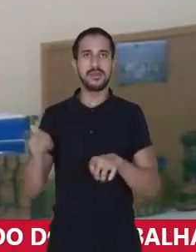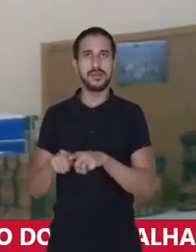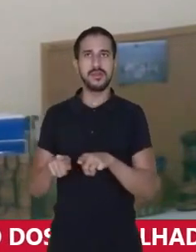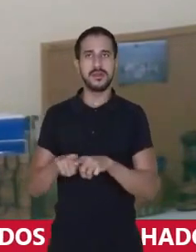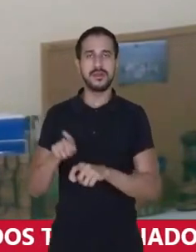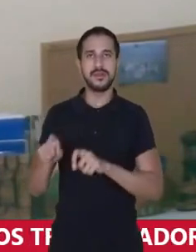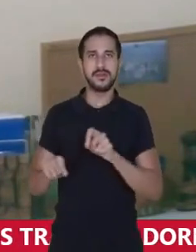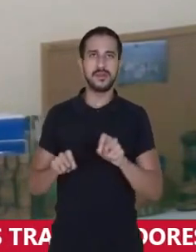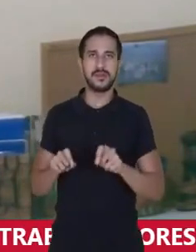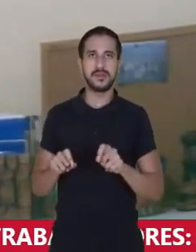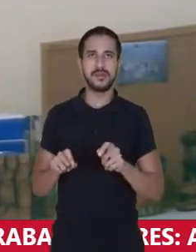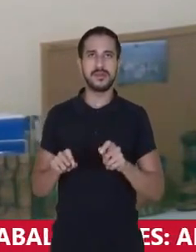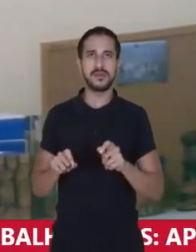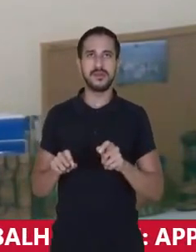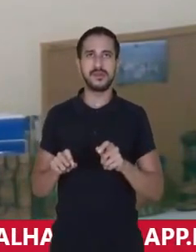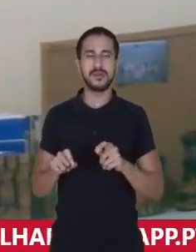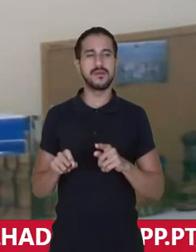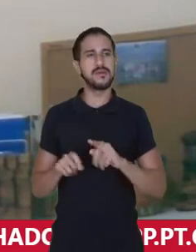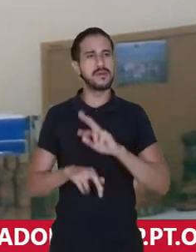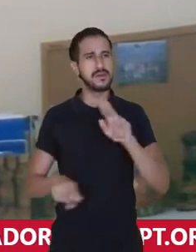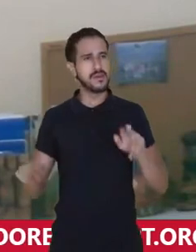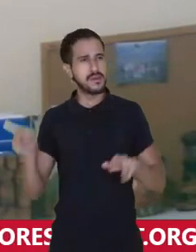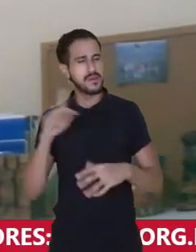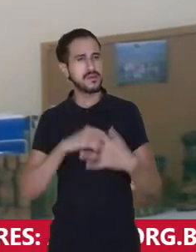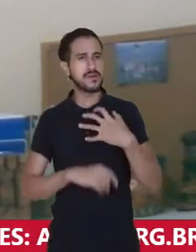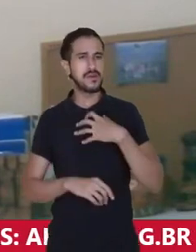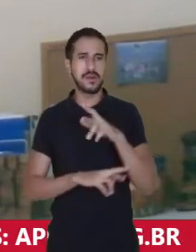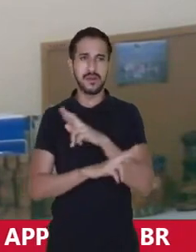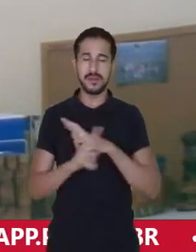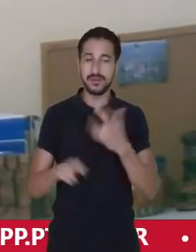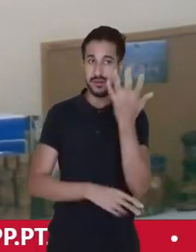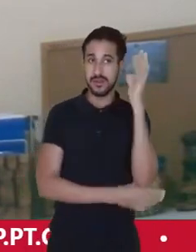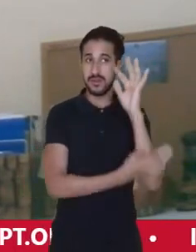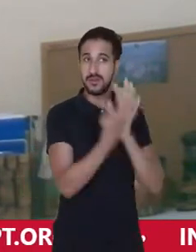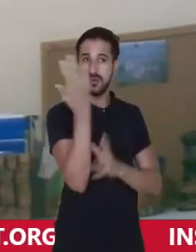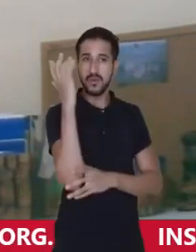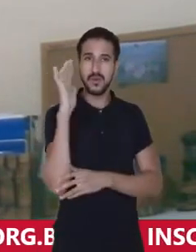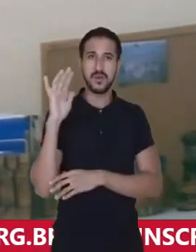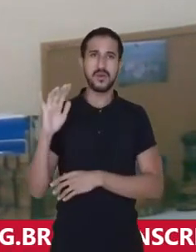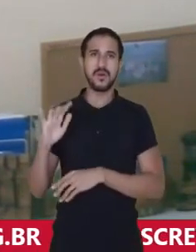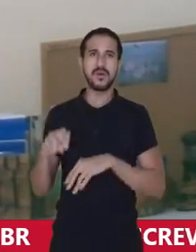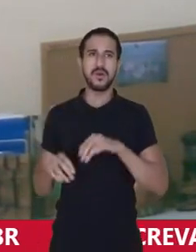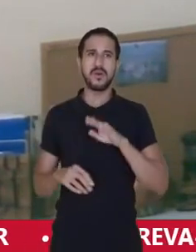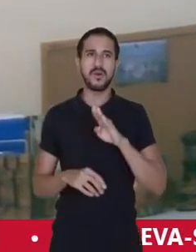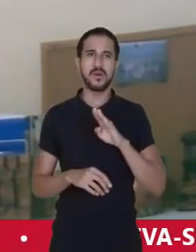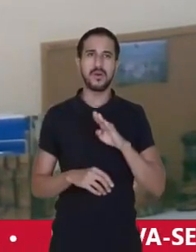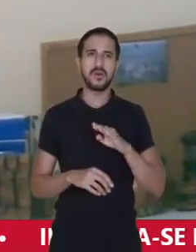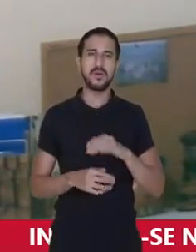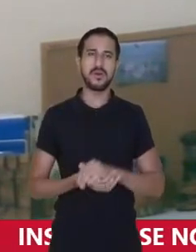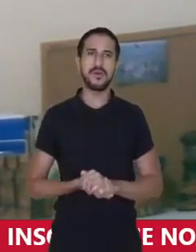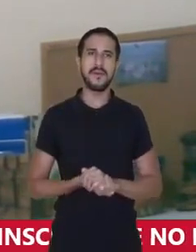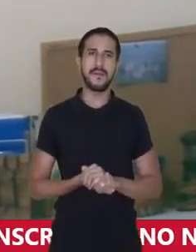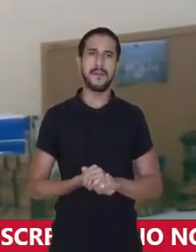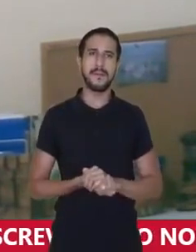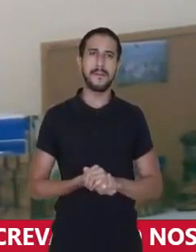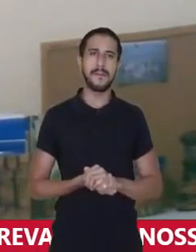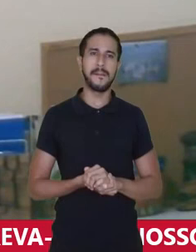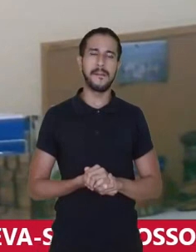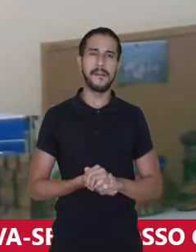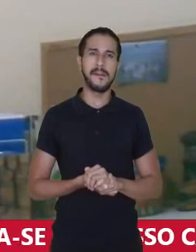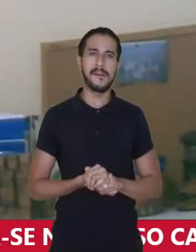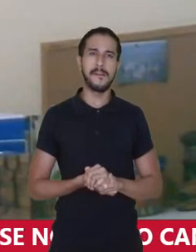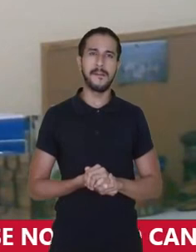enfim, e as diferentes formas de relação com a natureza, né, saberes etnobotânicos, por exemplo, né, como diz a